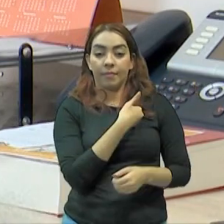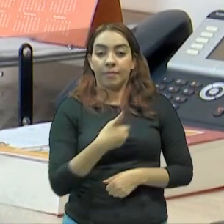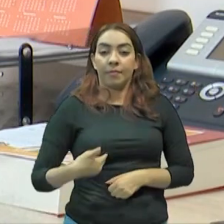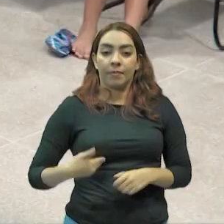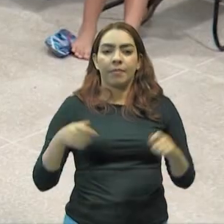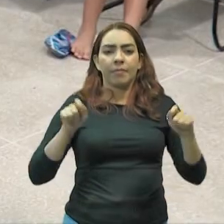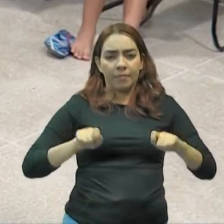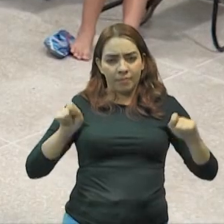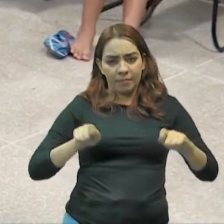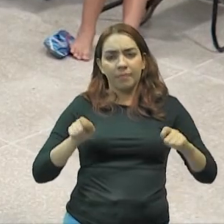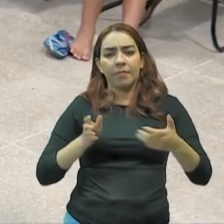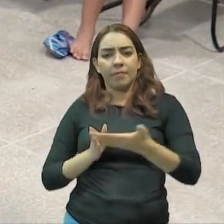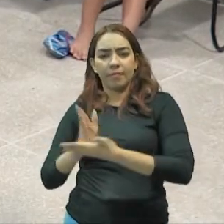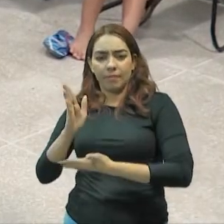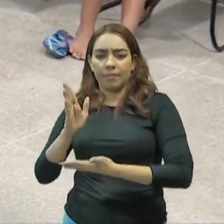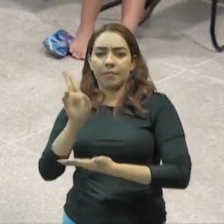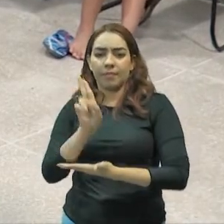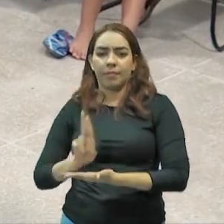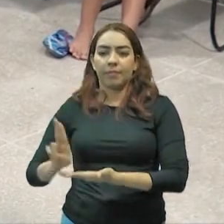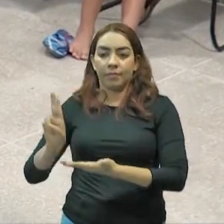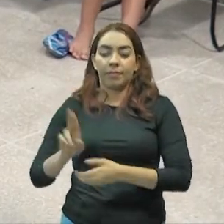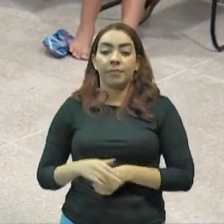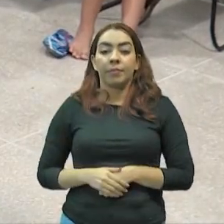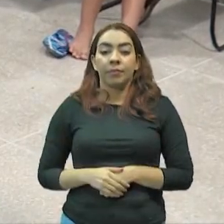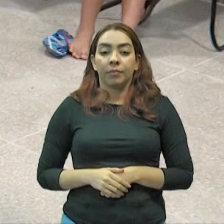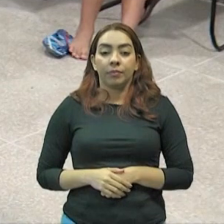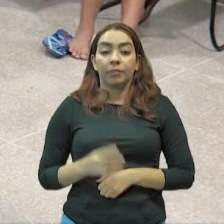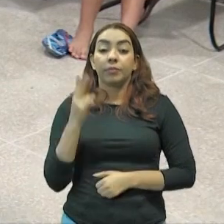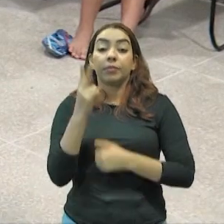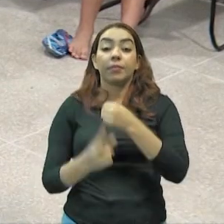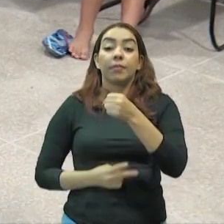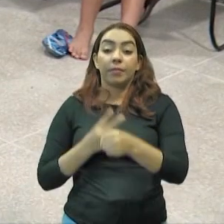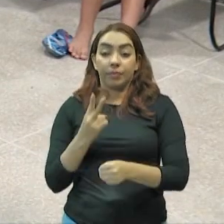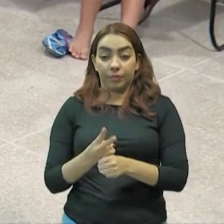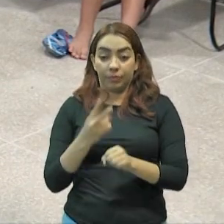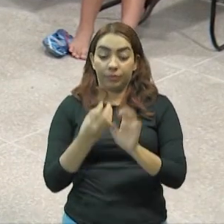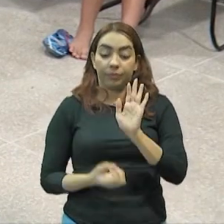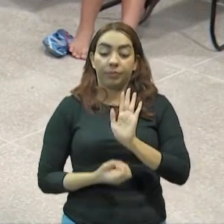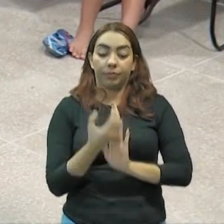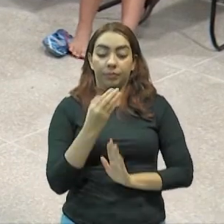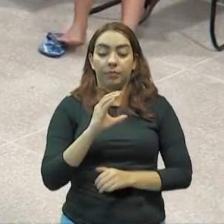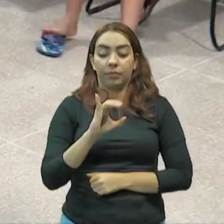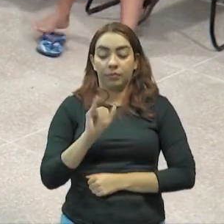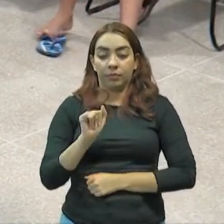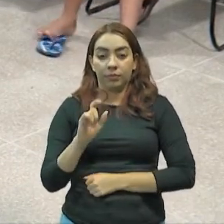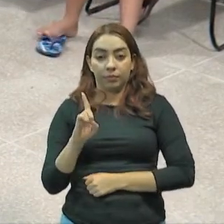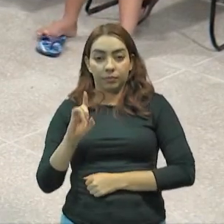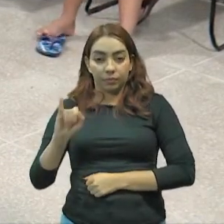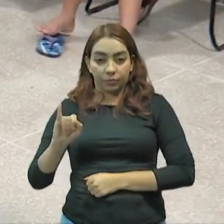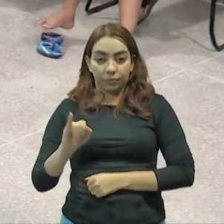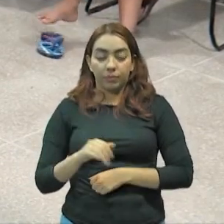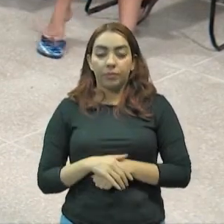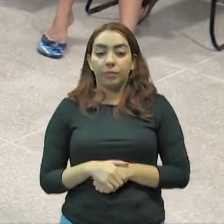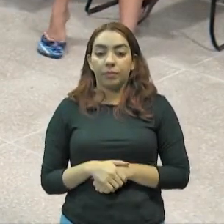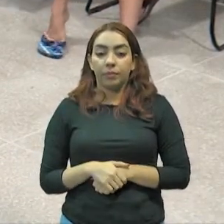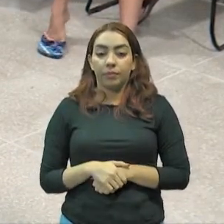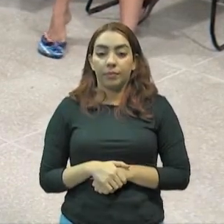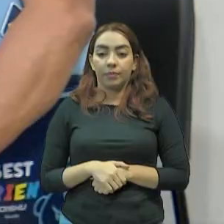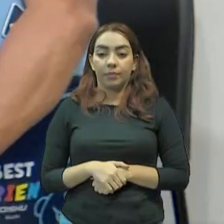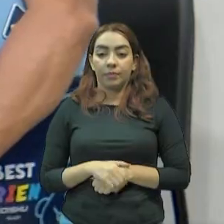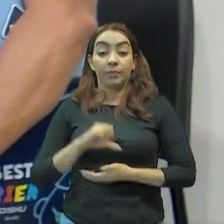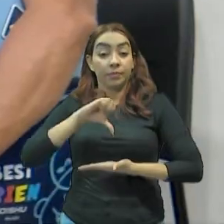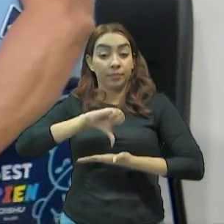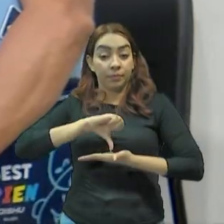universidade criado há do anos o Centro inclusivo para atendimento e Desenvolvimento Infantil da Assembleia Legislativa do